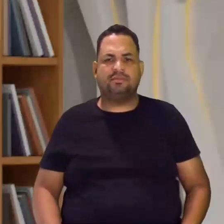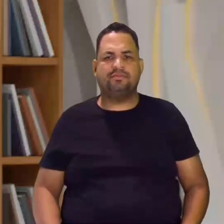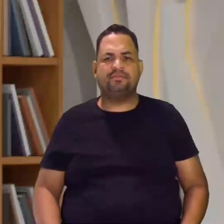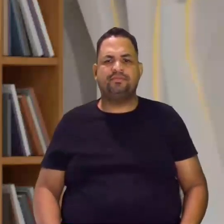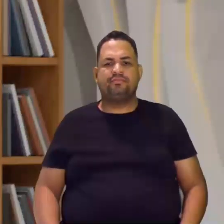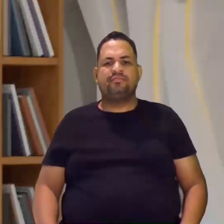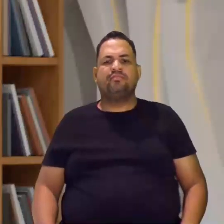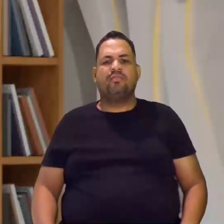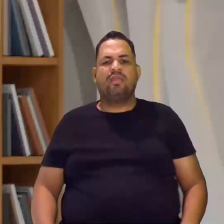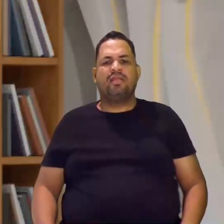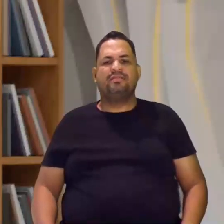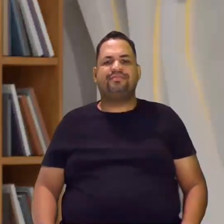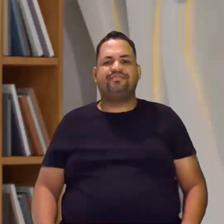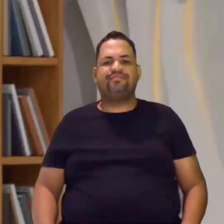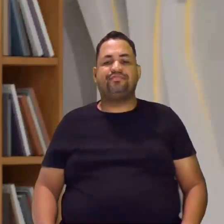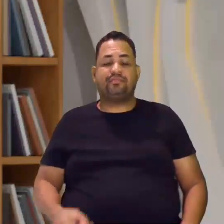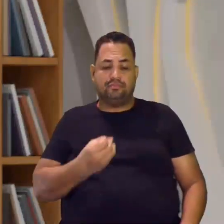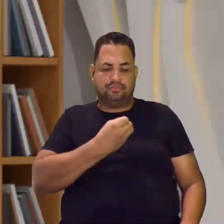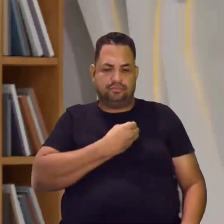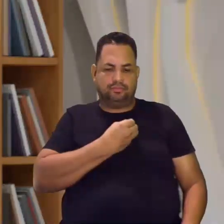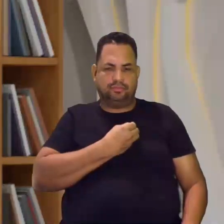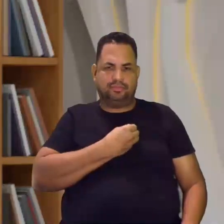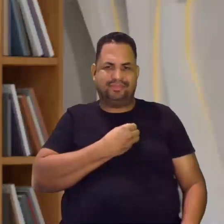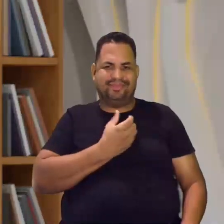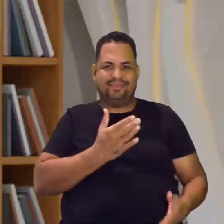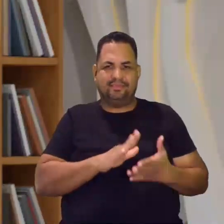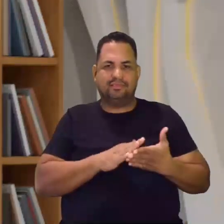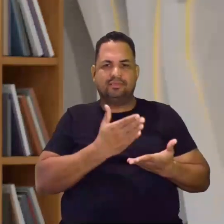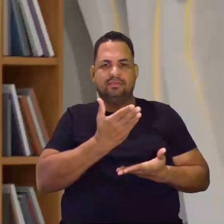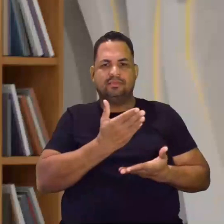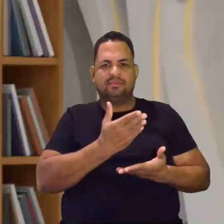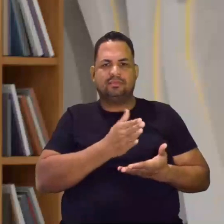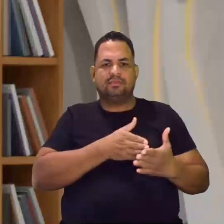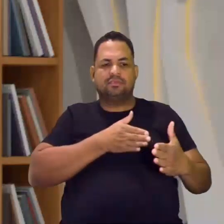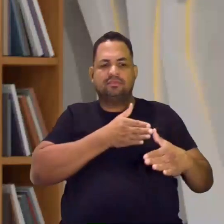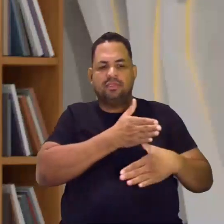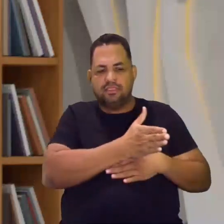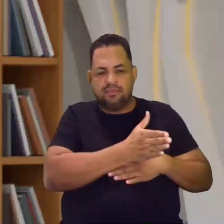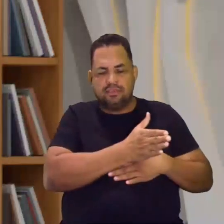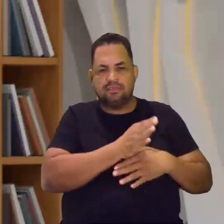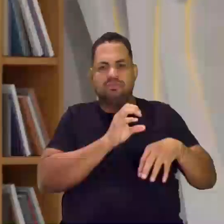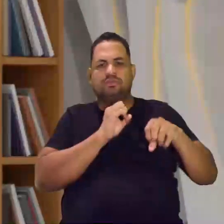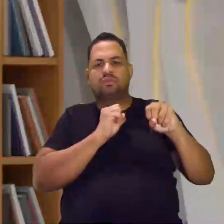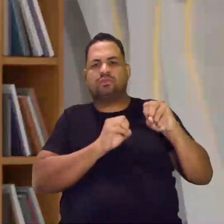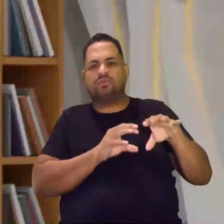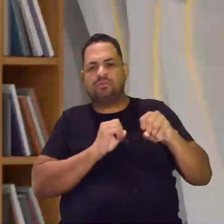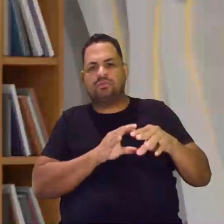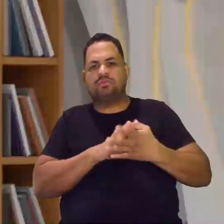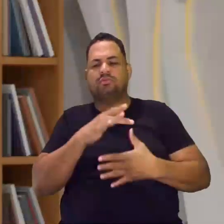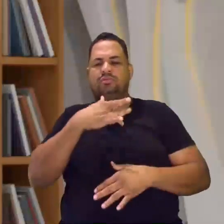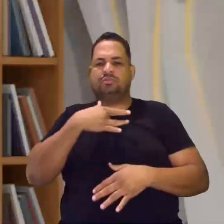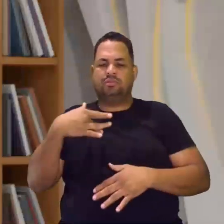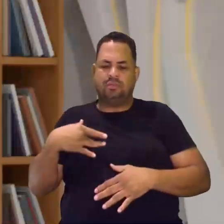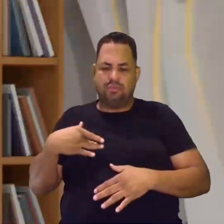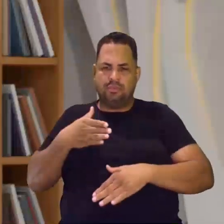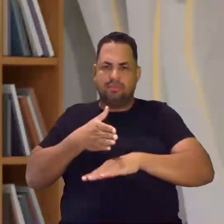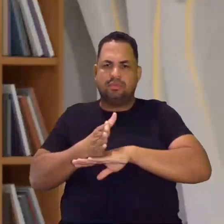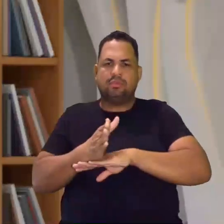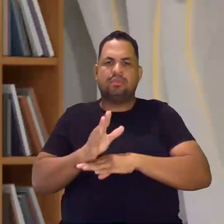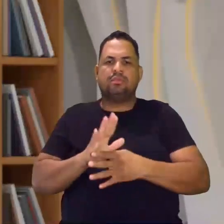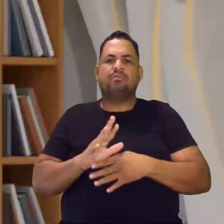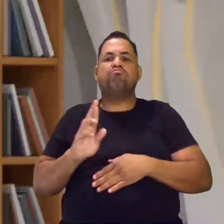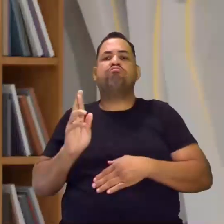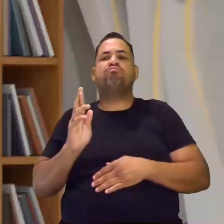vocês. Esses dados, quando a gente fala de acesso à educação, acesso à saúde, quem está